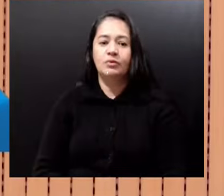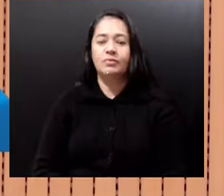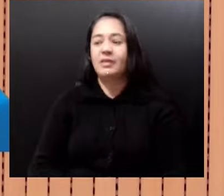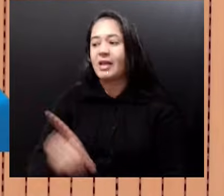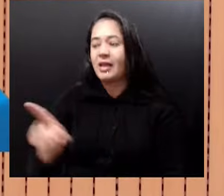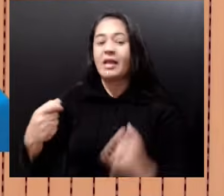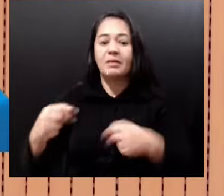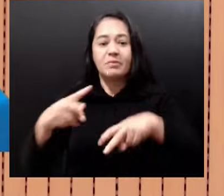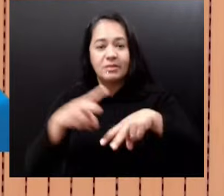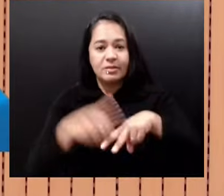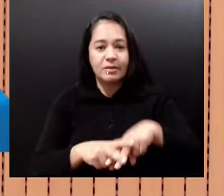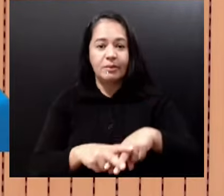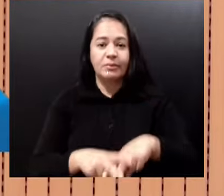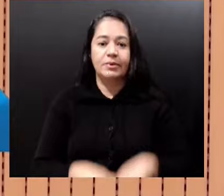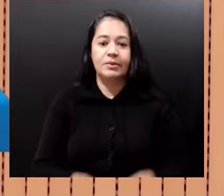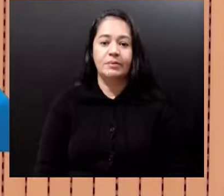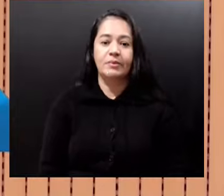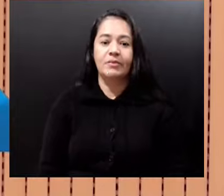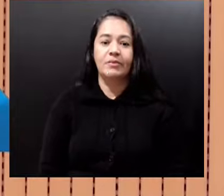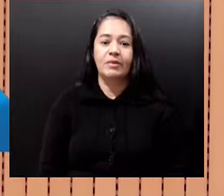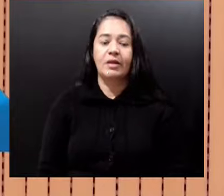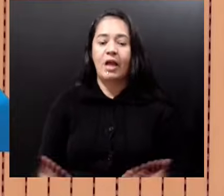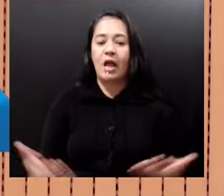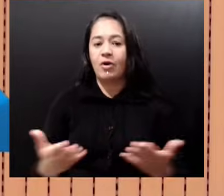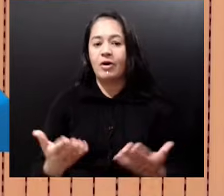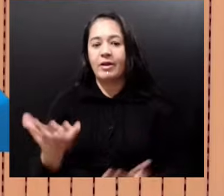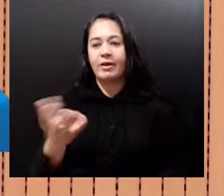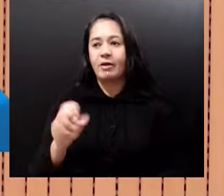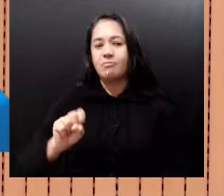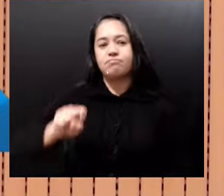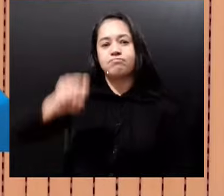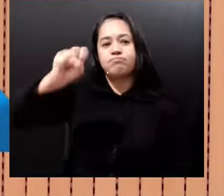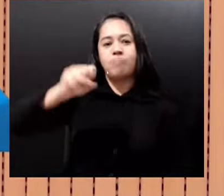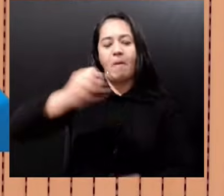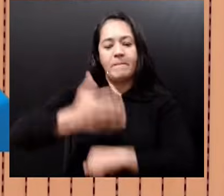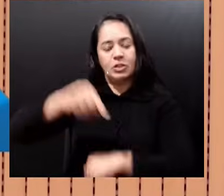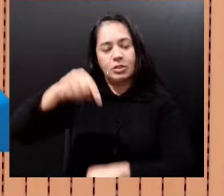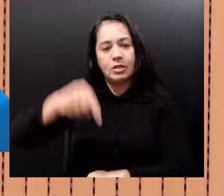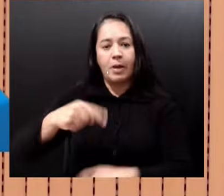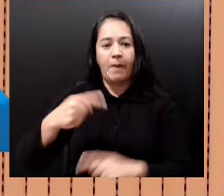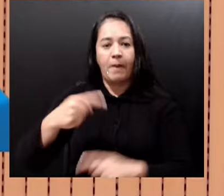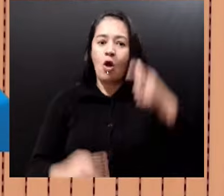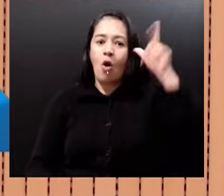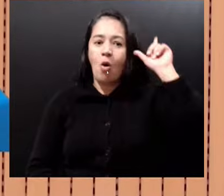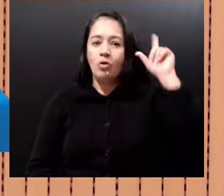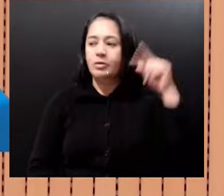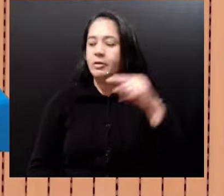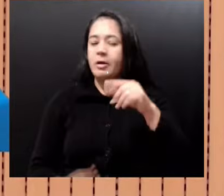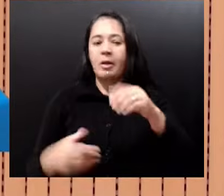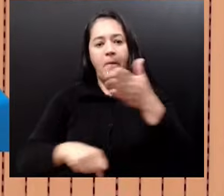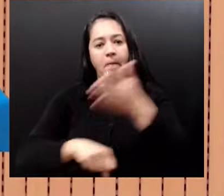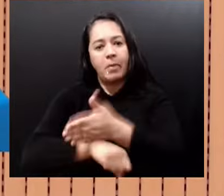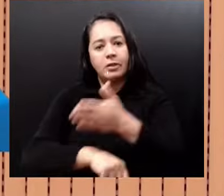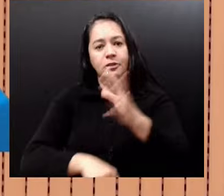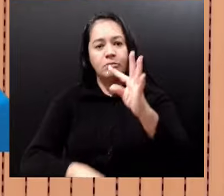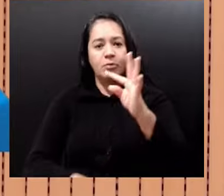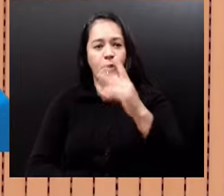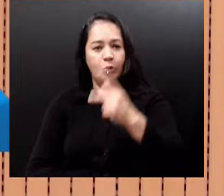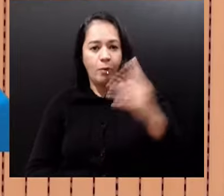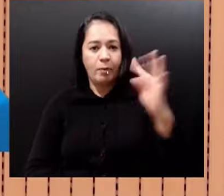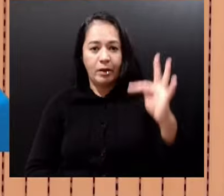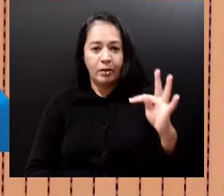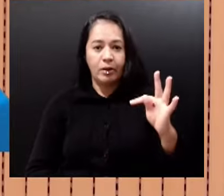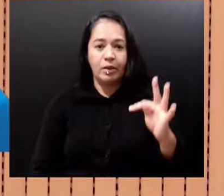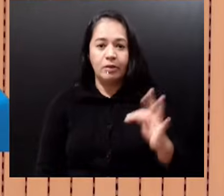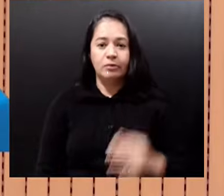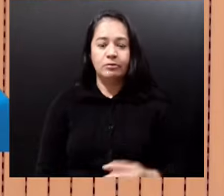cadeia, querendo implementar aqui o comunismo. Na fala ontem dele, no foro lá que ele participou do PT, desse partido que...